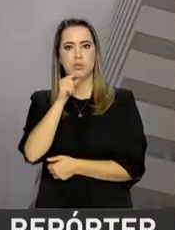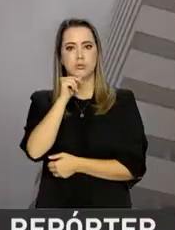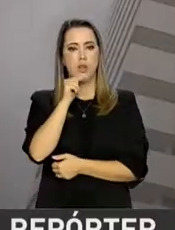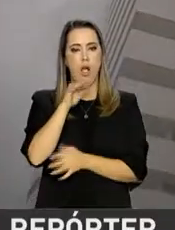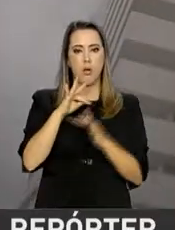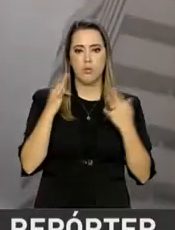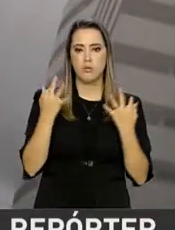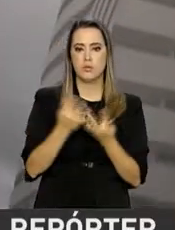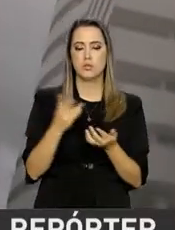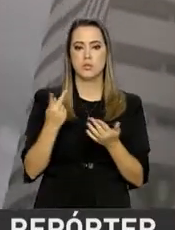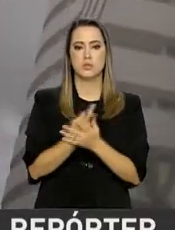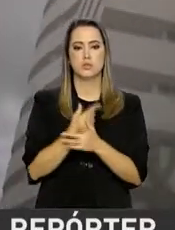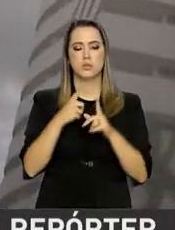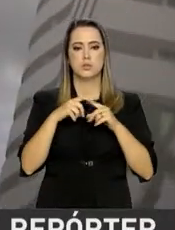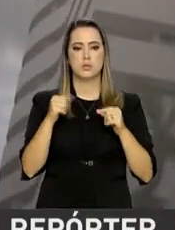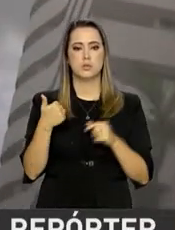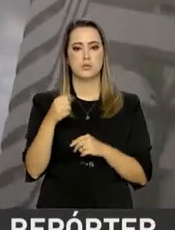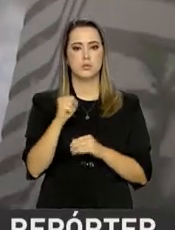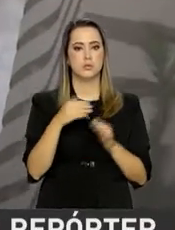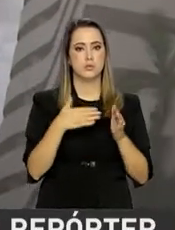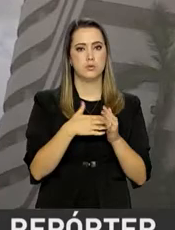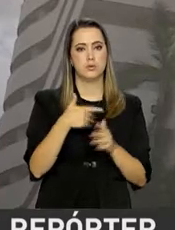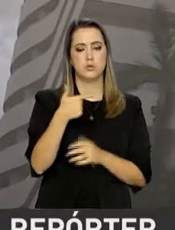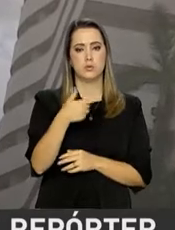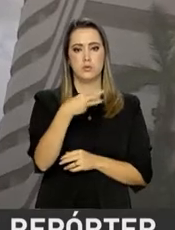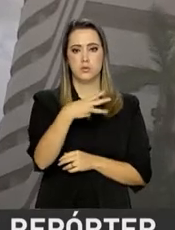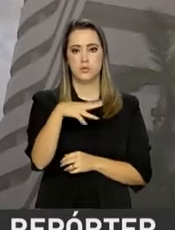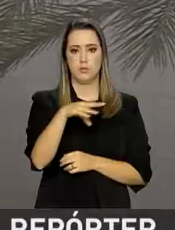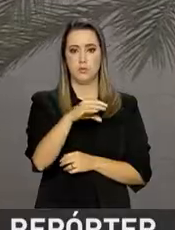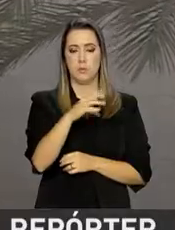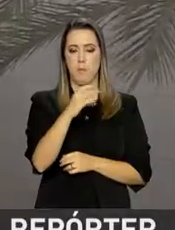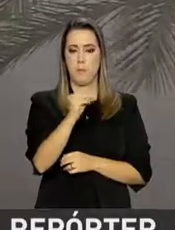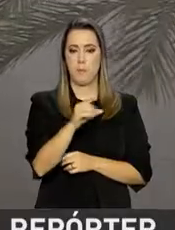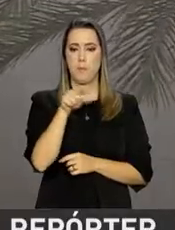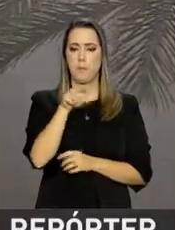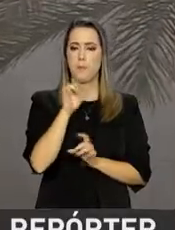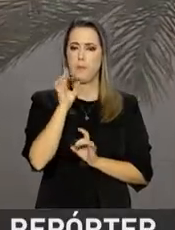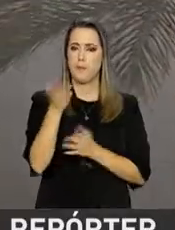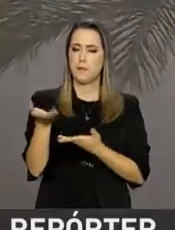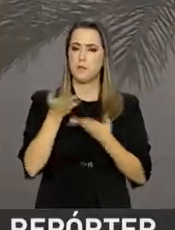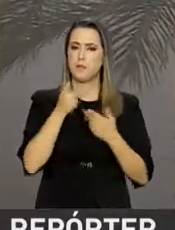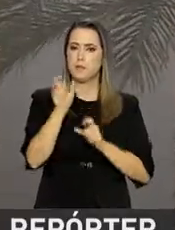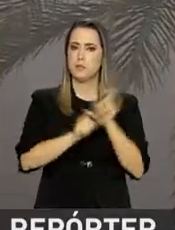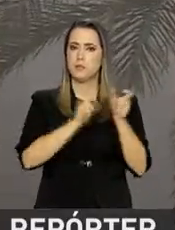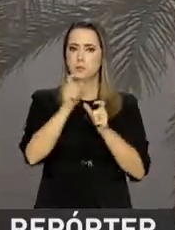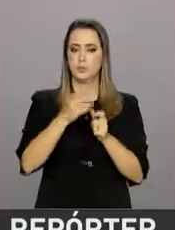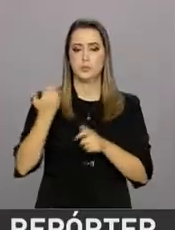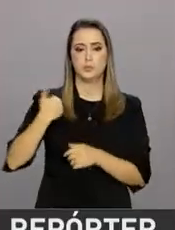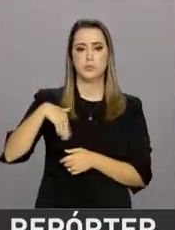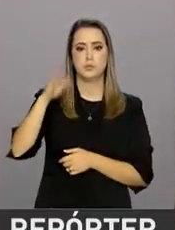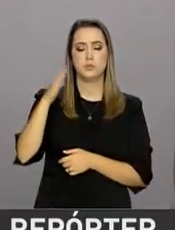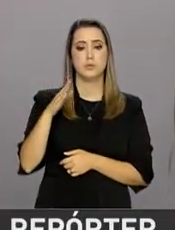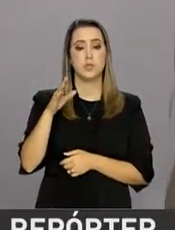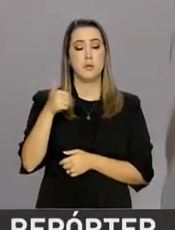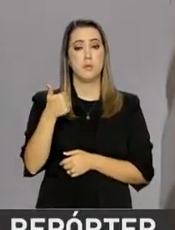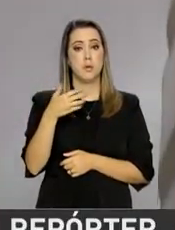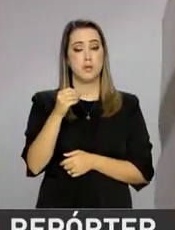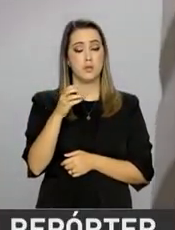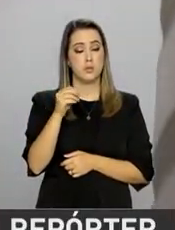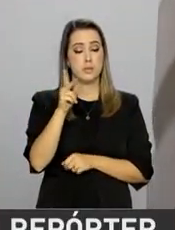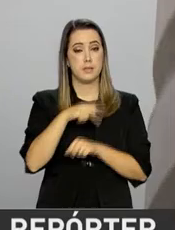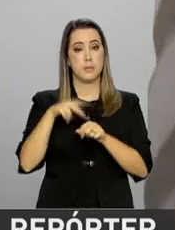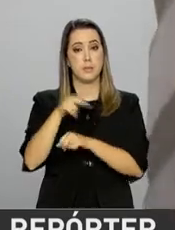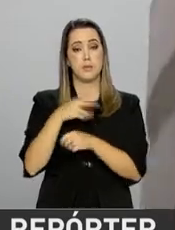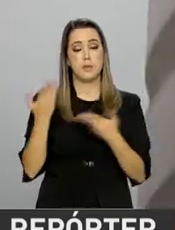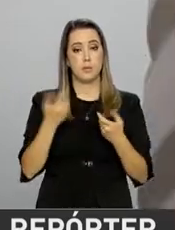água que acontece em brasília de 18 a 23 de março e para receber os participantes de mais de 100 países a